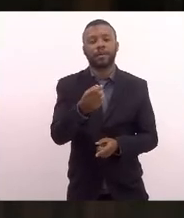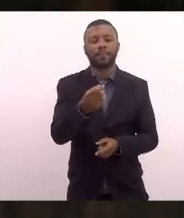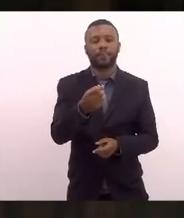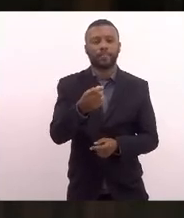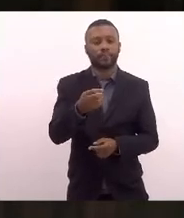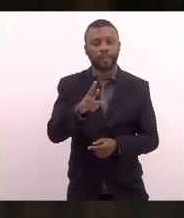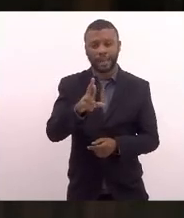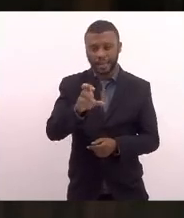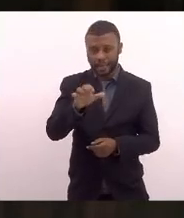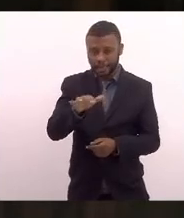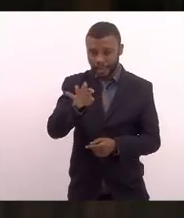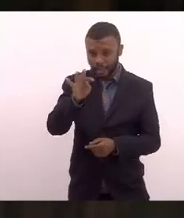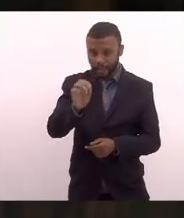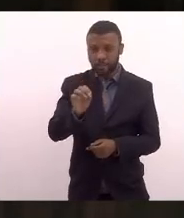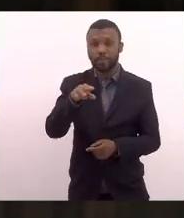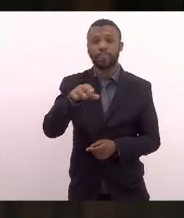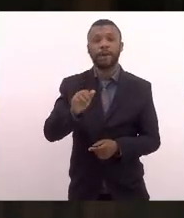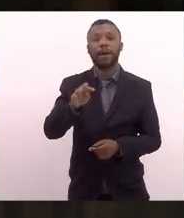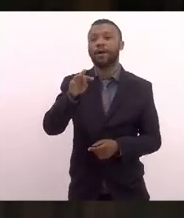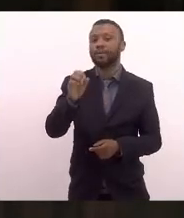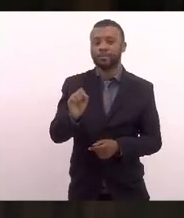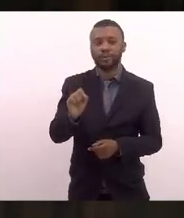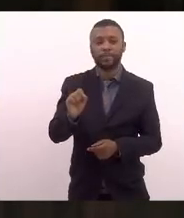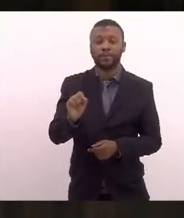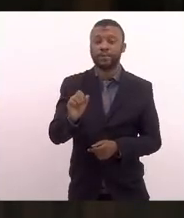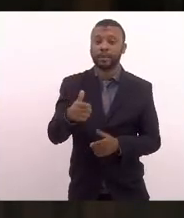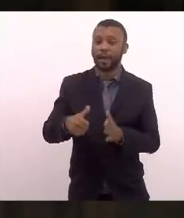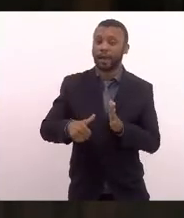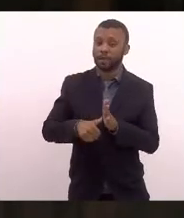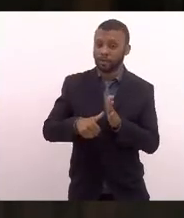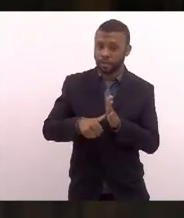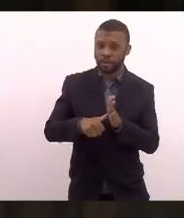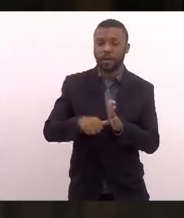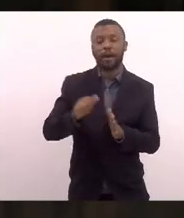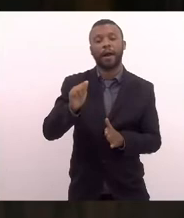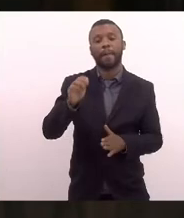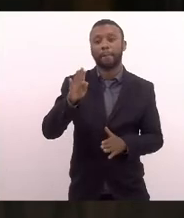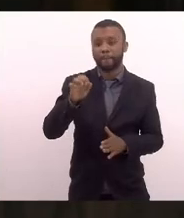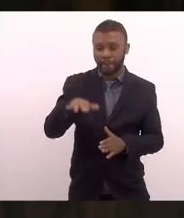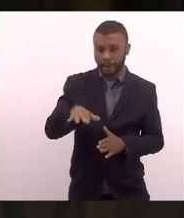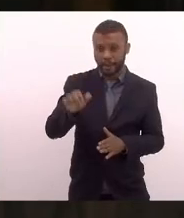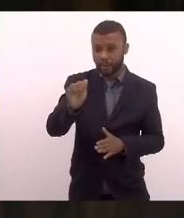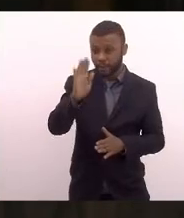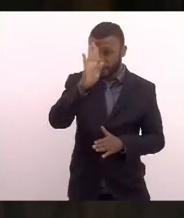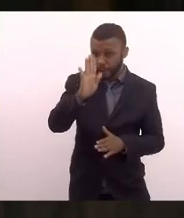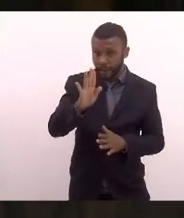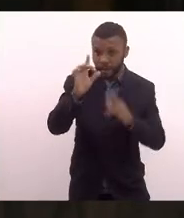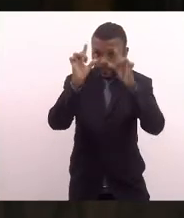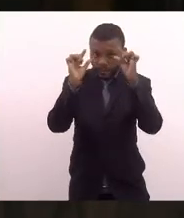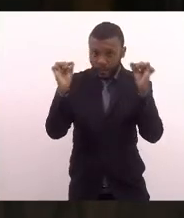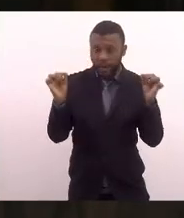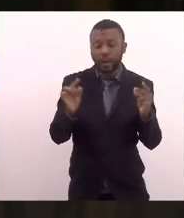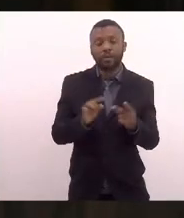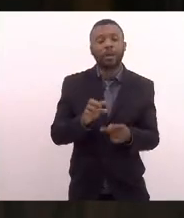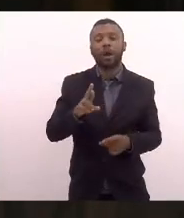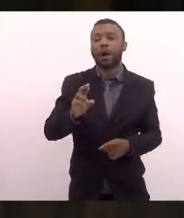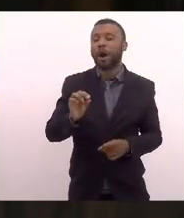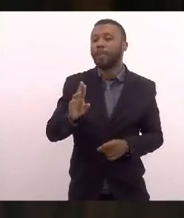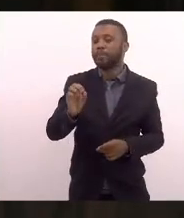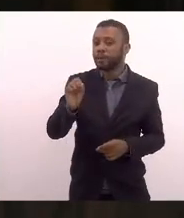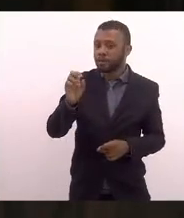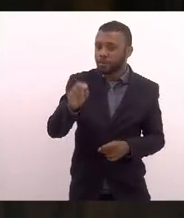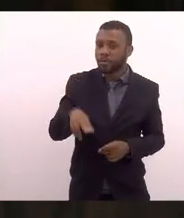Renato Matos da Silva, membro da ABEM, Associação Brasileira de Enfermagem, Robson Willis